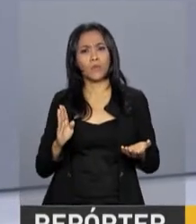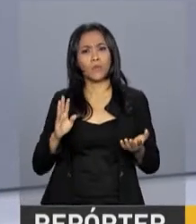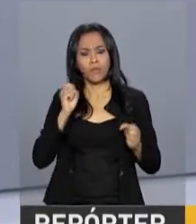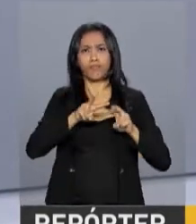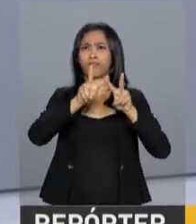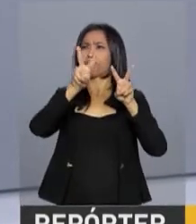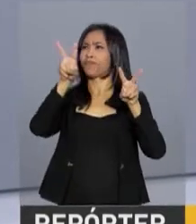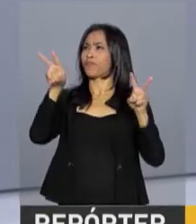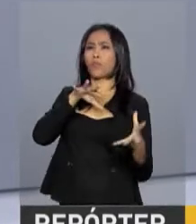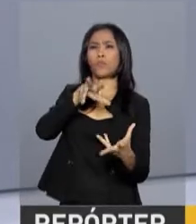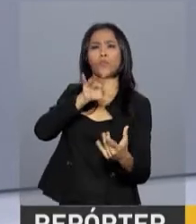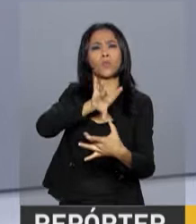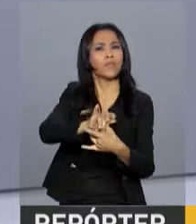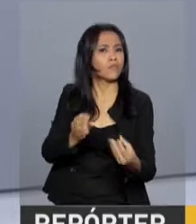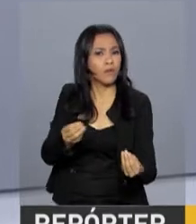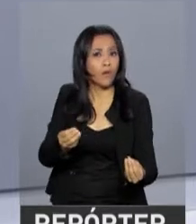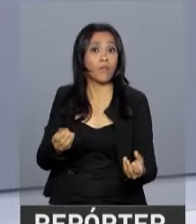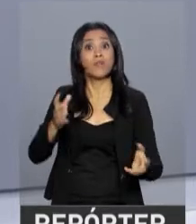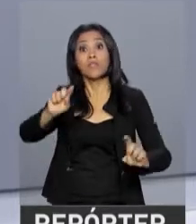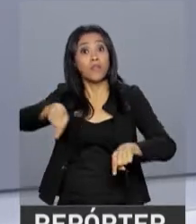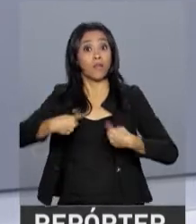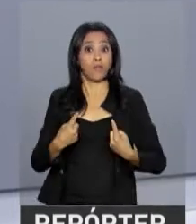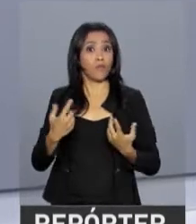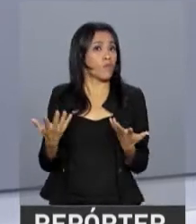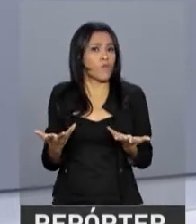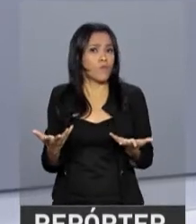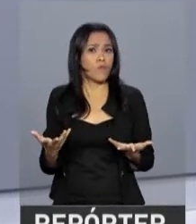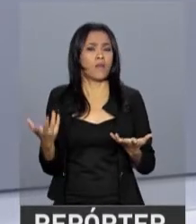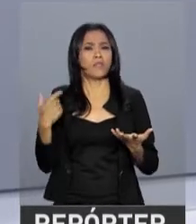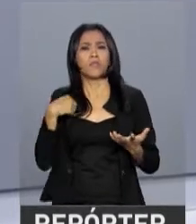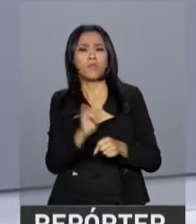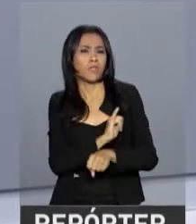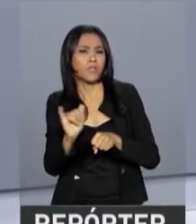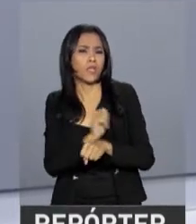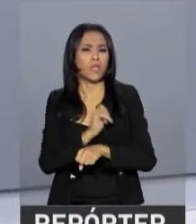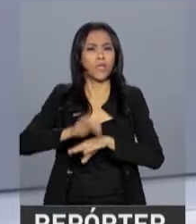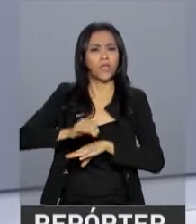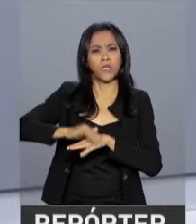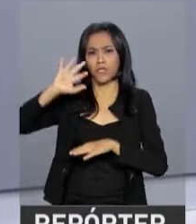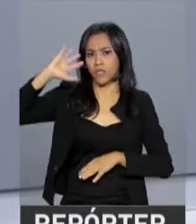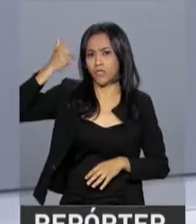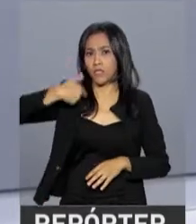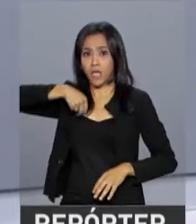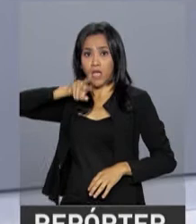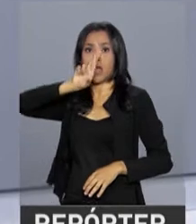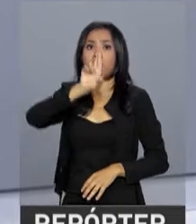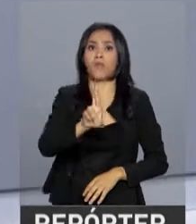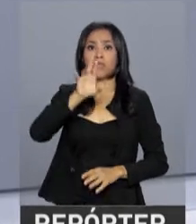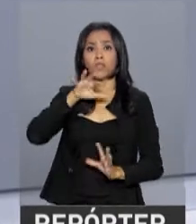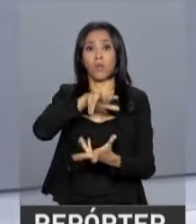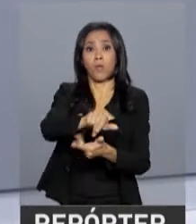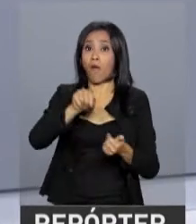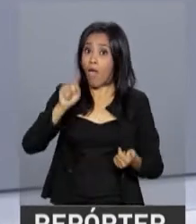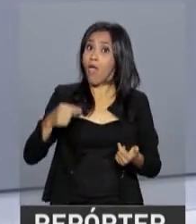contexto internacional? Quais são os desafios para o país em relação aos mecanismos decisórios e de representação global?